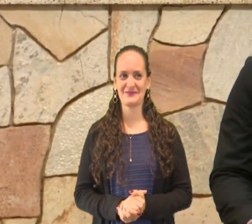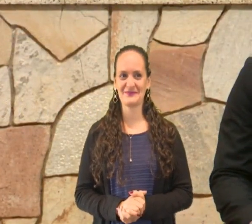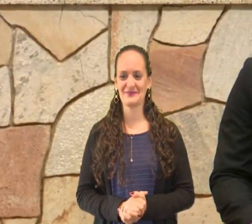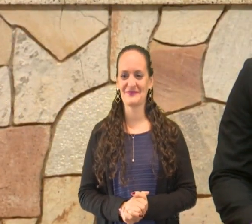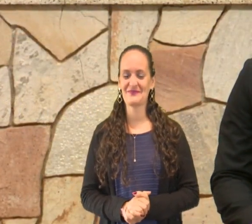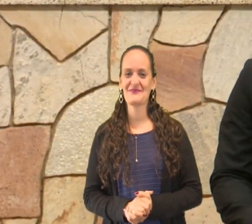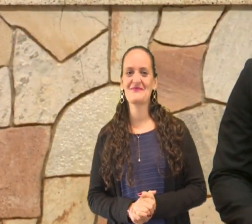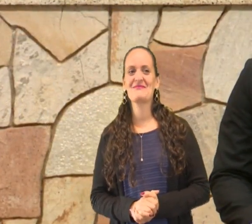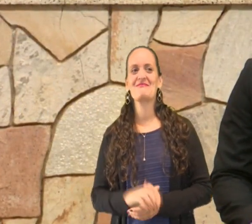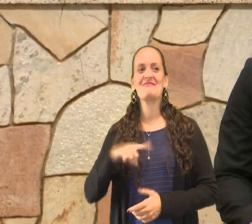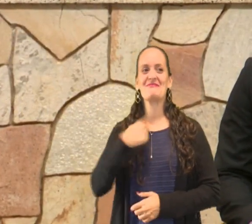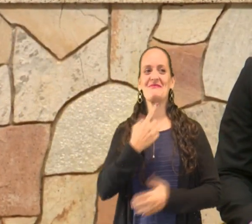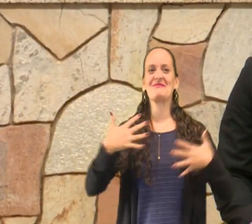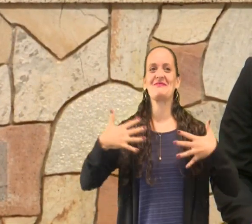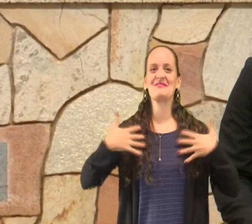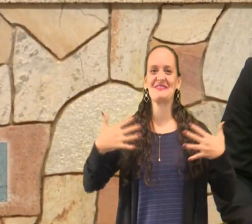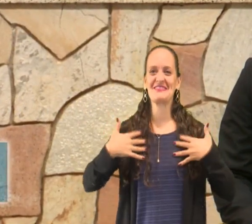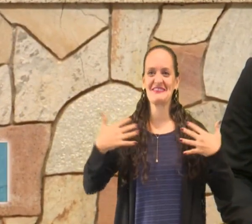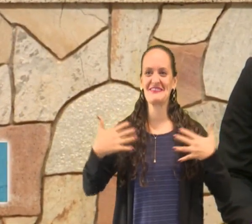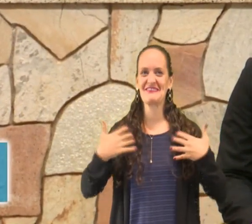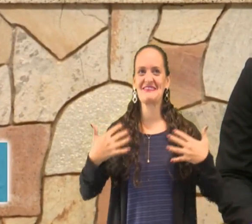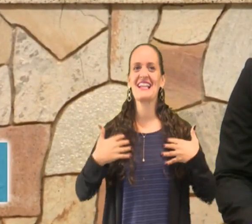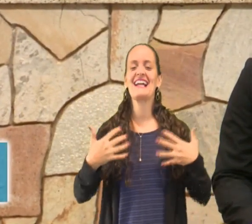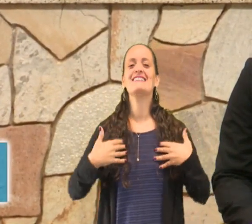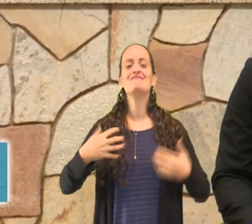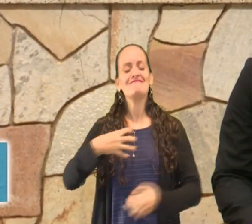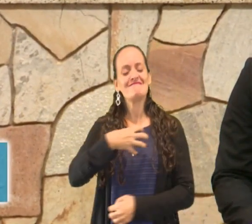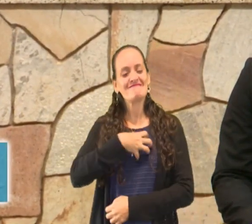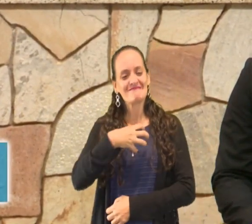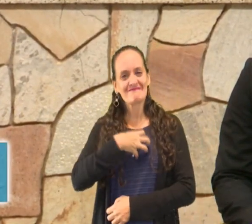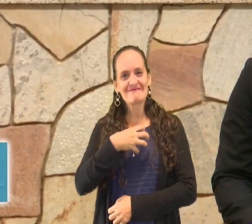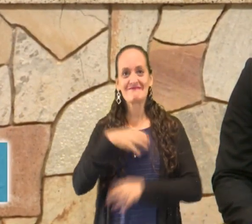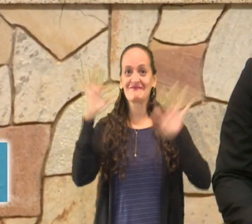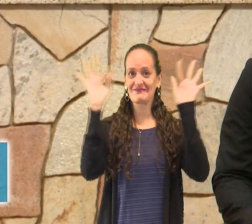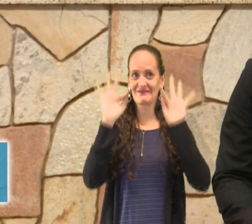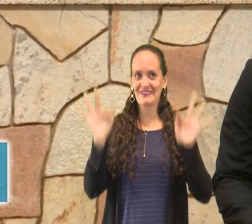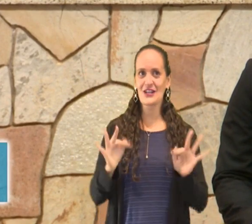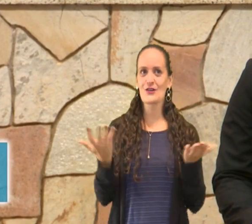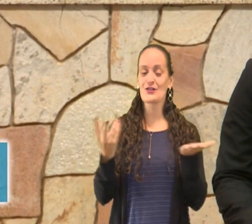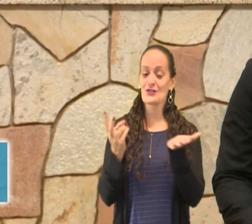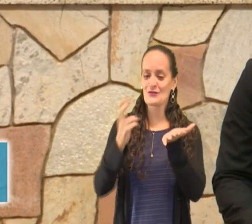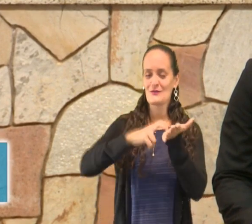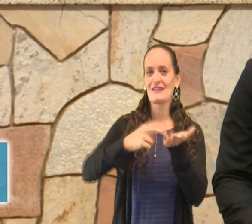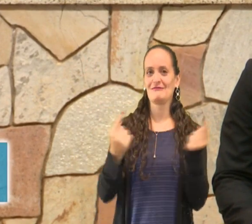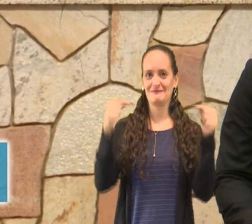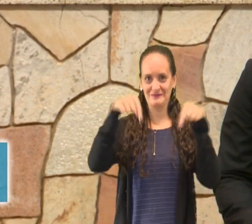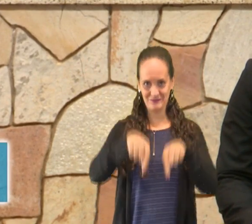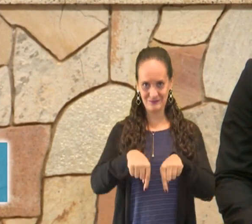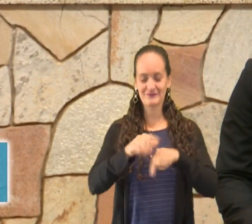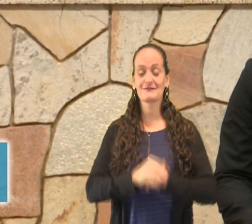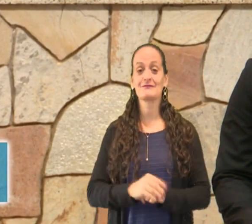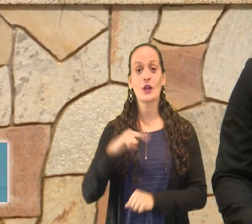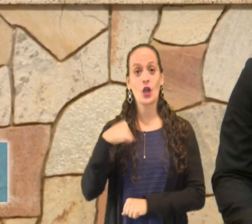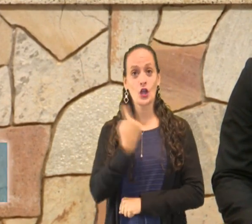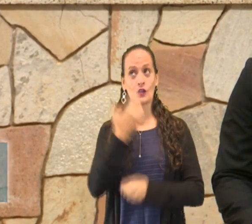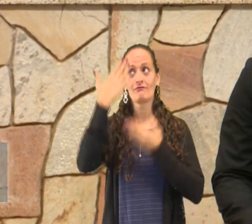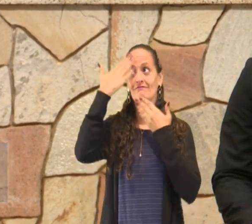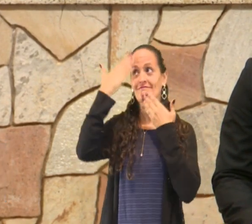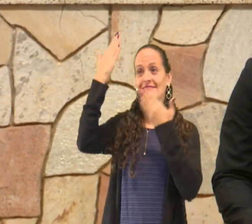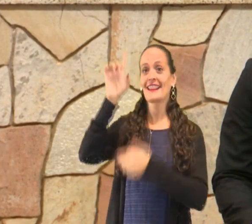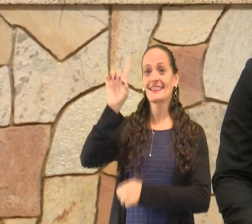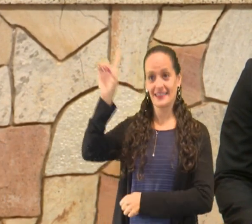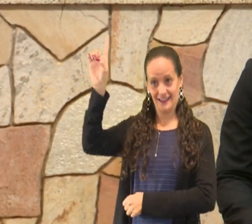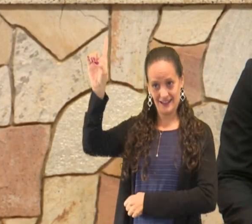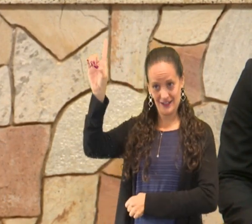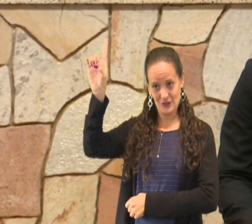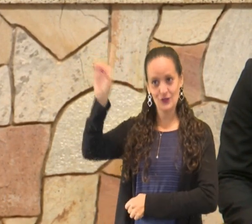A nossa alegria, nosso contentamento de poder estar aqui nesta manhã. Nós agradecemos a Deus o